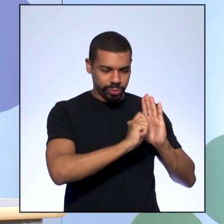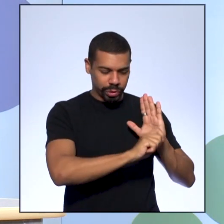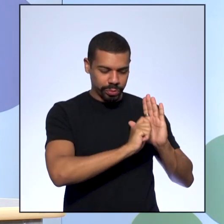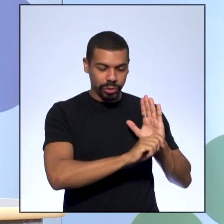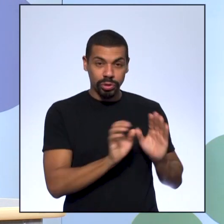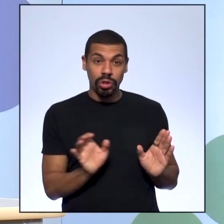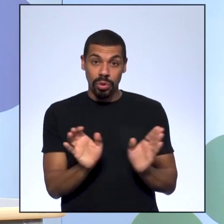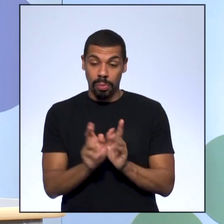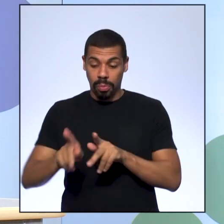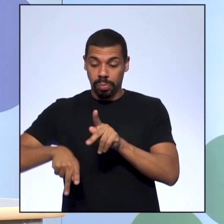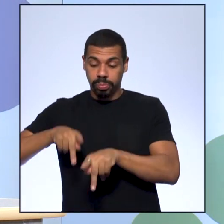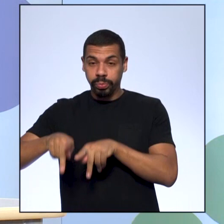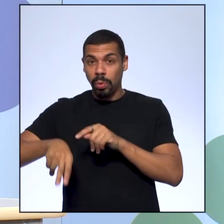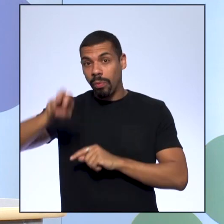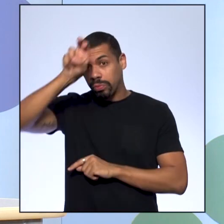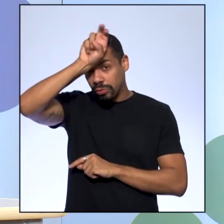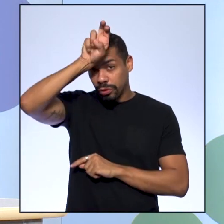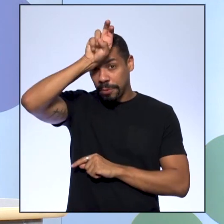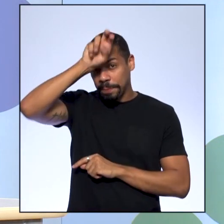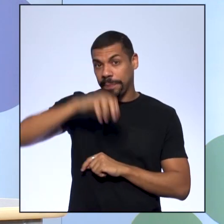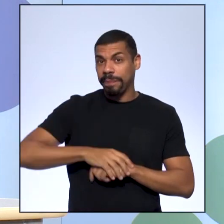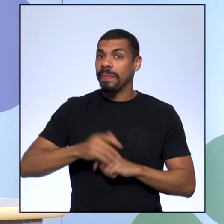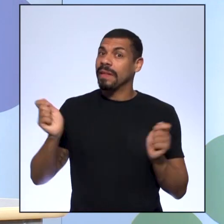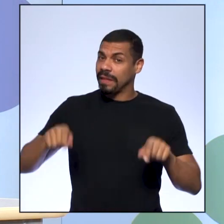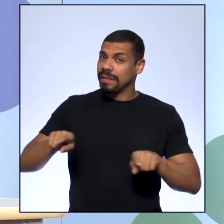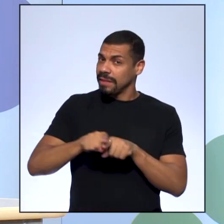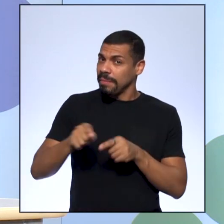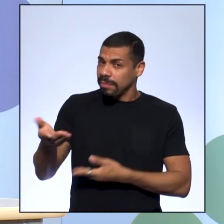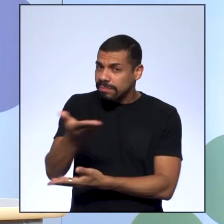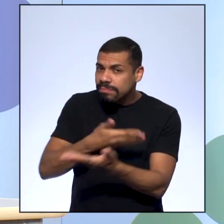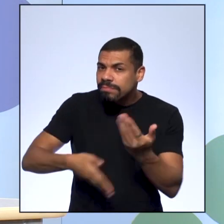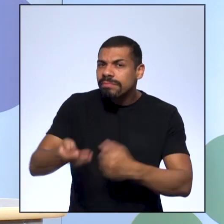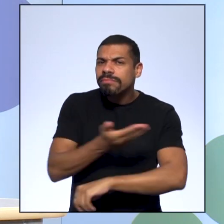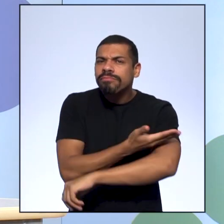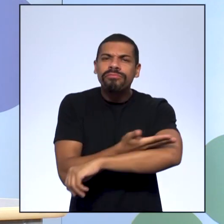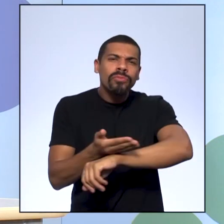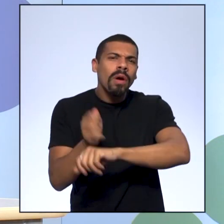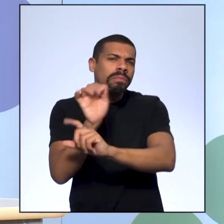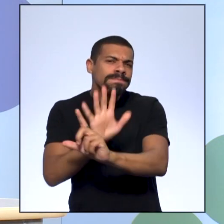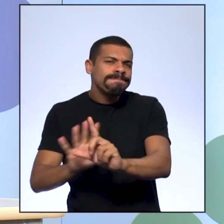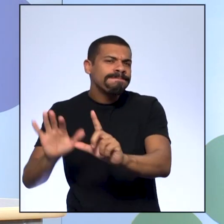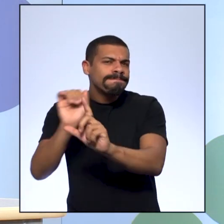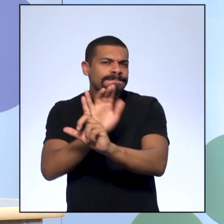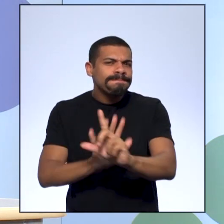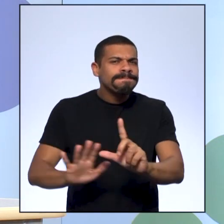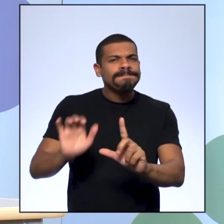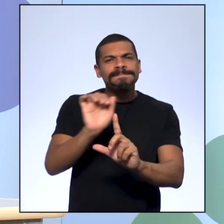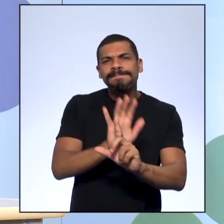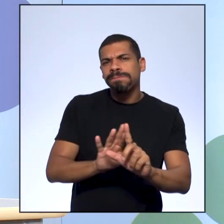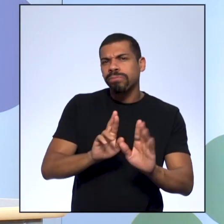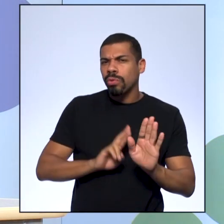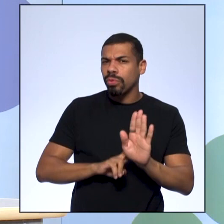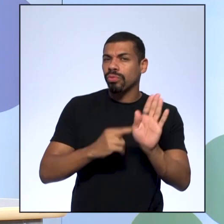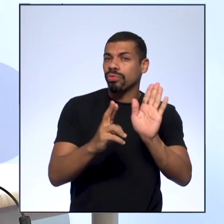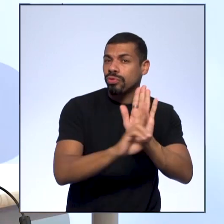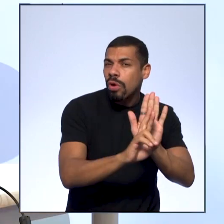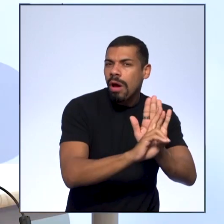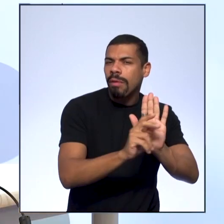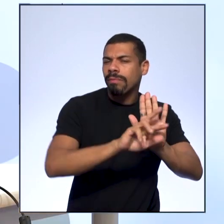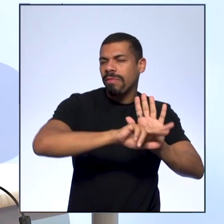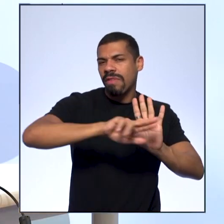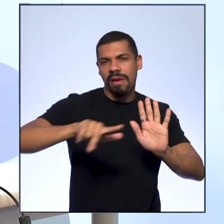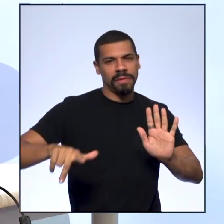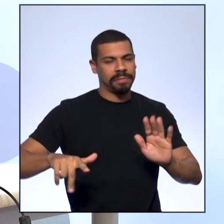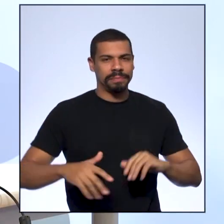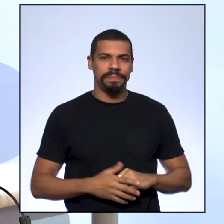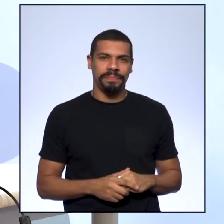que nós também utilizamos esses símbolos para representar uma série de coisas. Exatamente, né? Então, como a professora